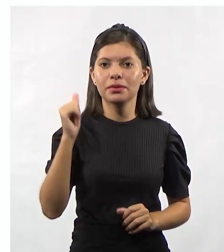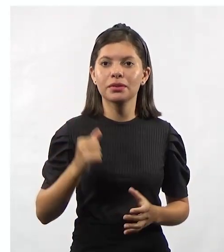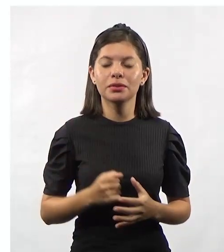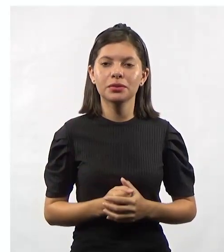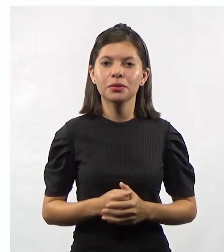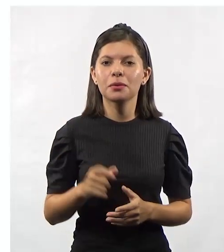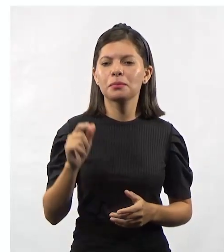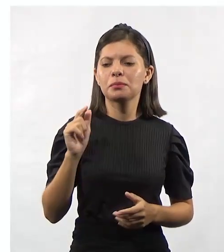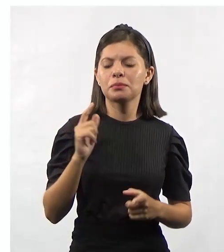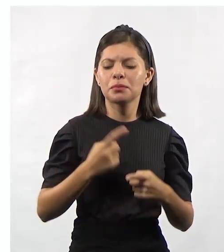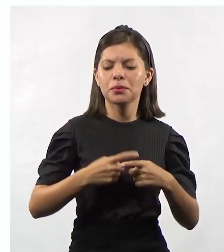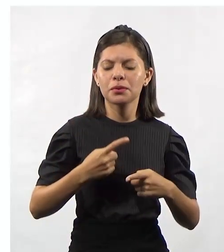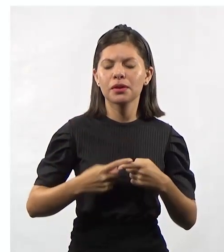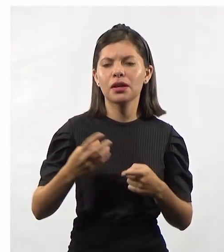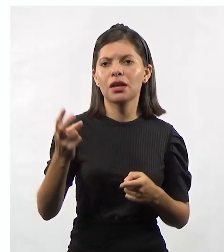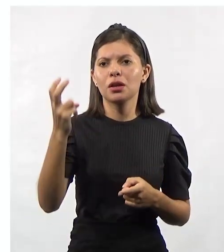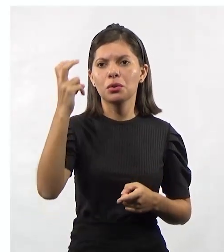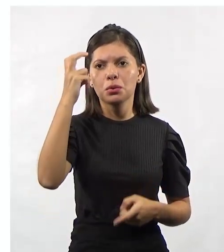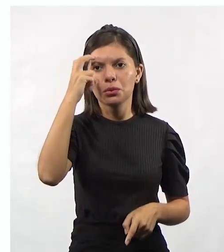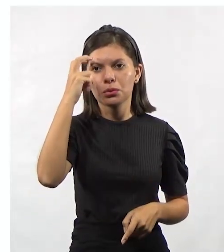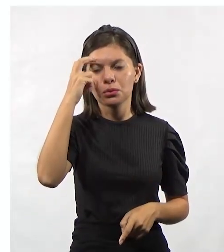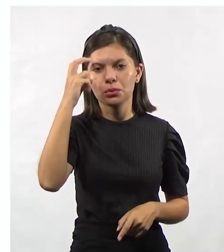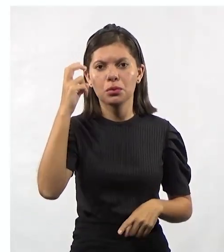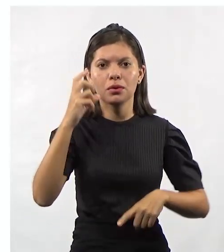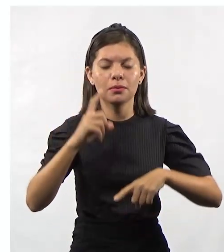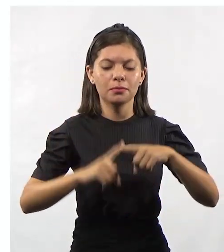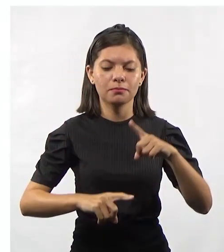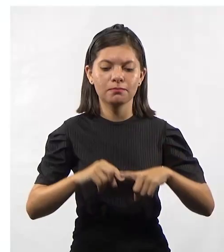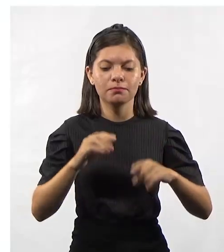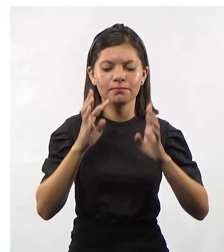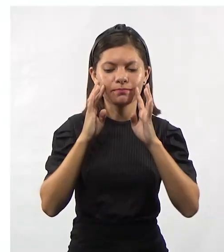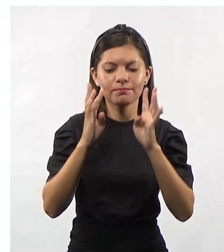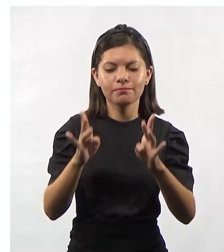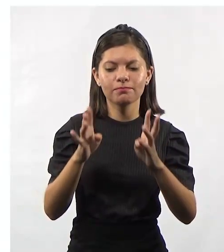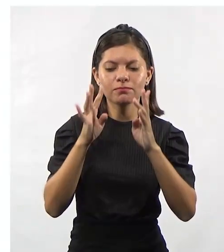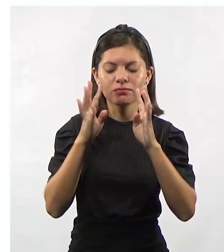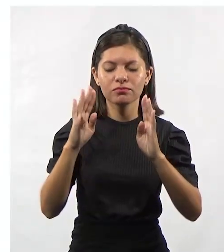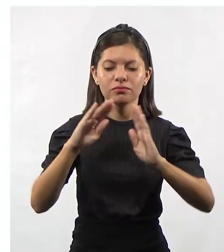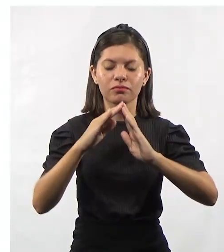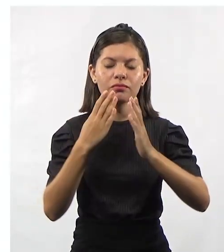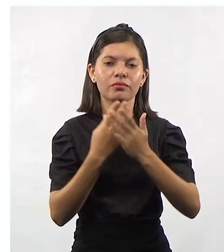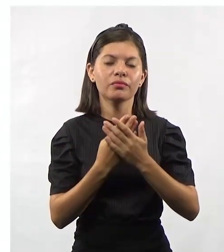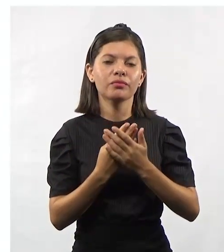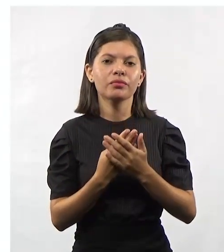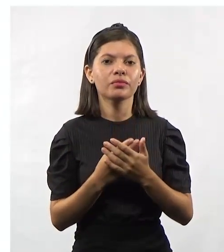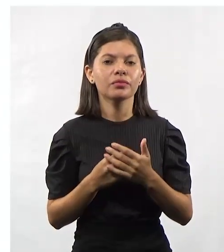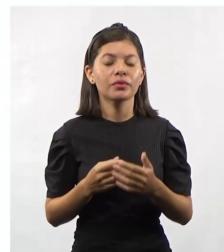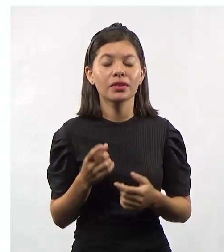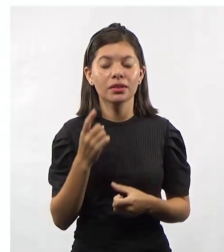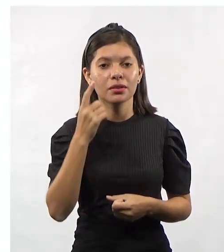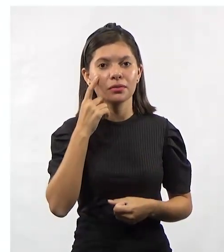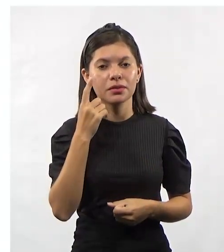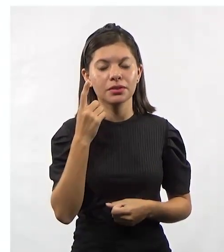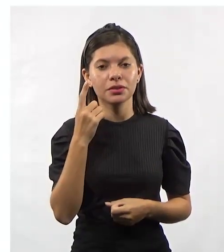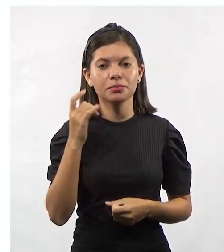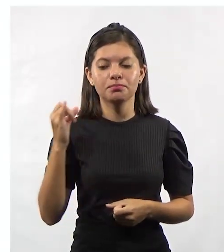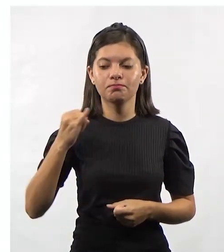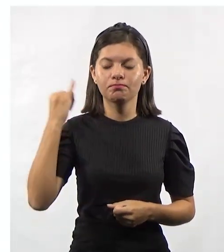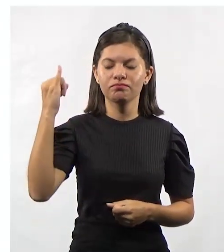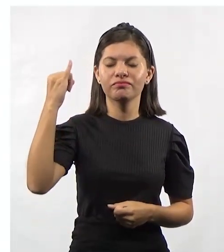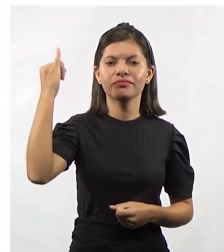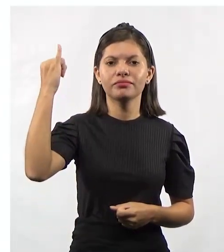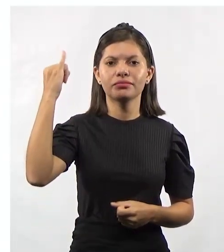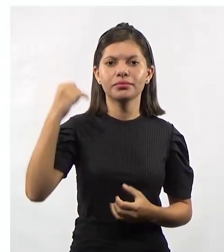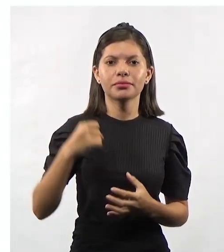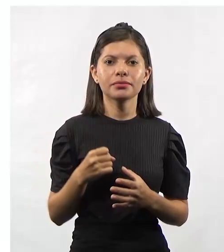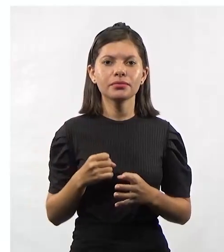porque a sua cultura não é objeto de atenção na escola. Então, vejam, é importante